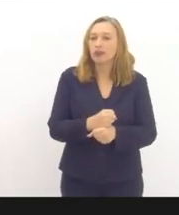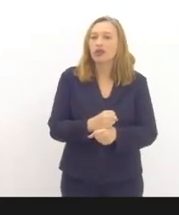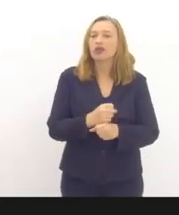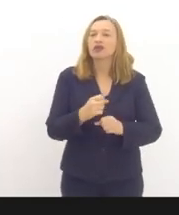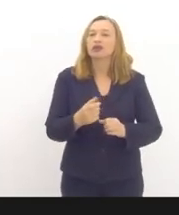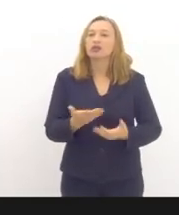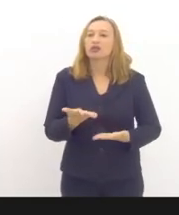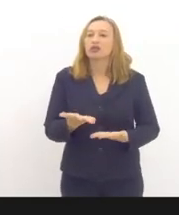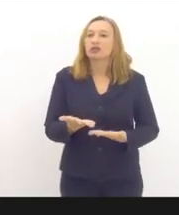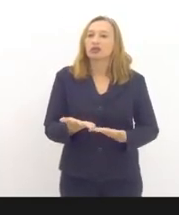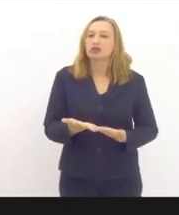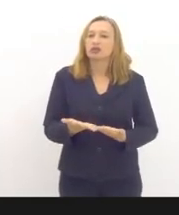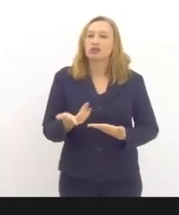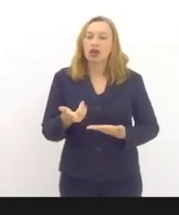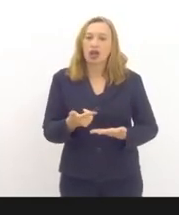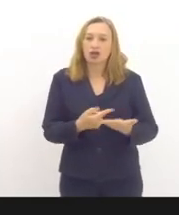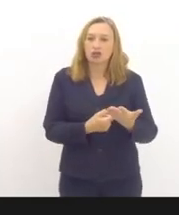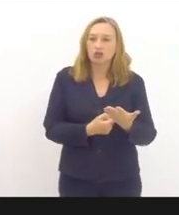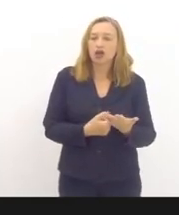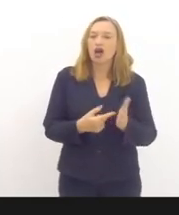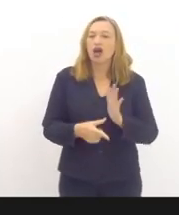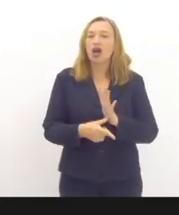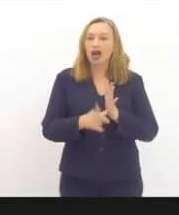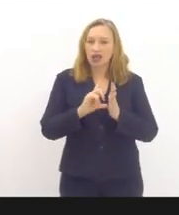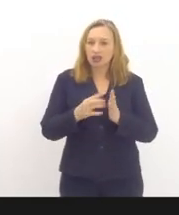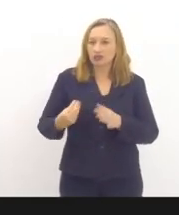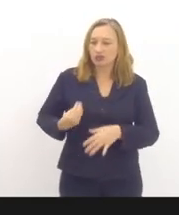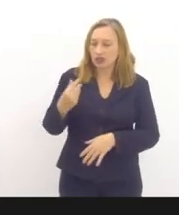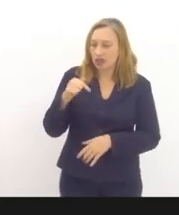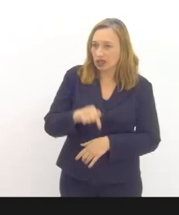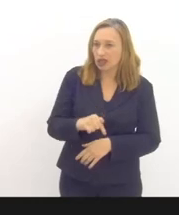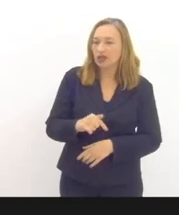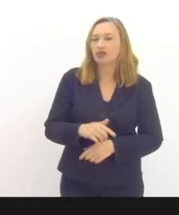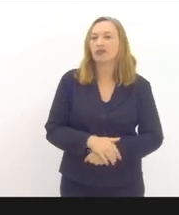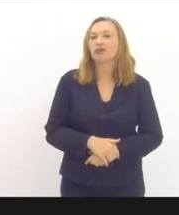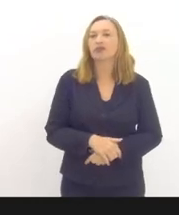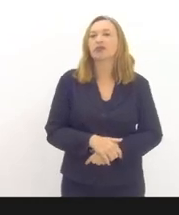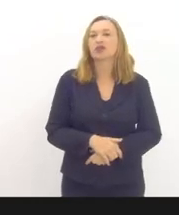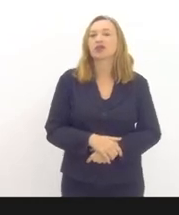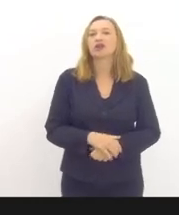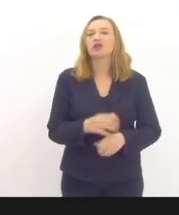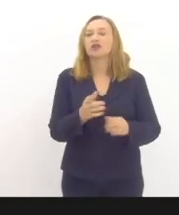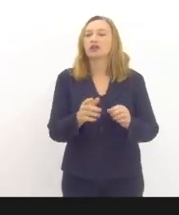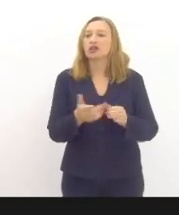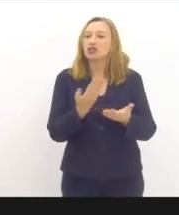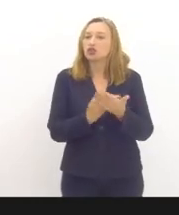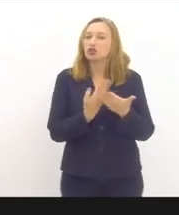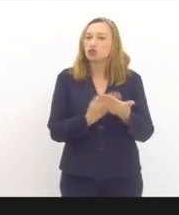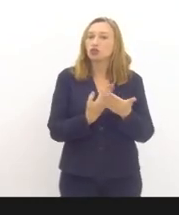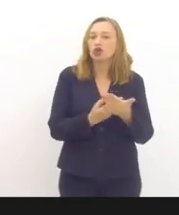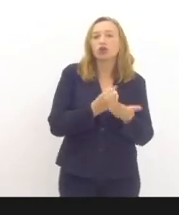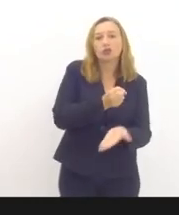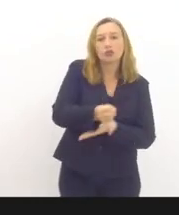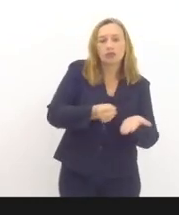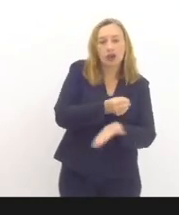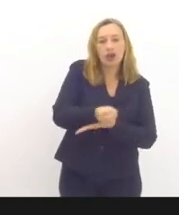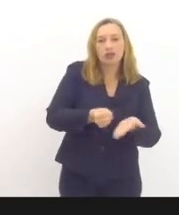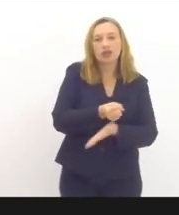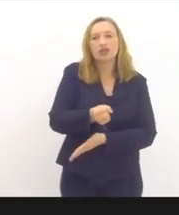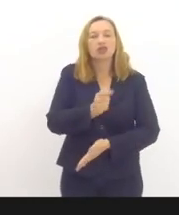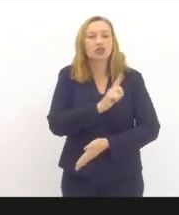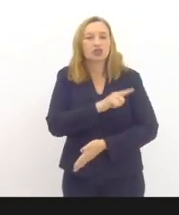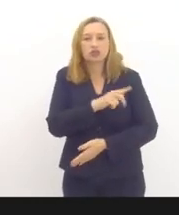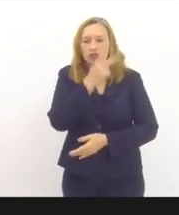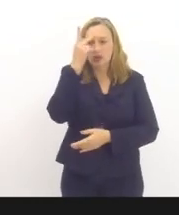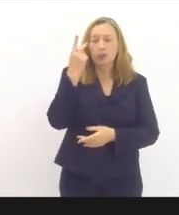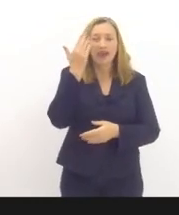antes de estar aqui com vocês, a gente conseguiu fazer um levantamento básico com gestão de pessoas